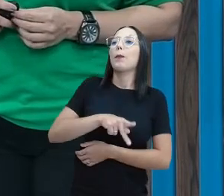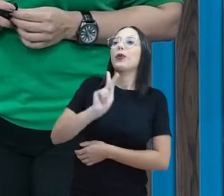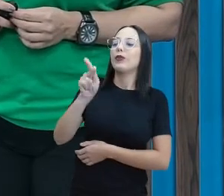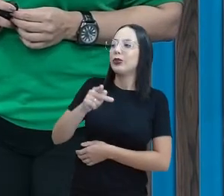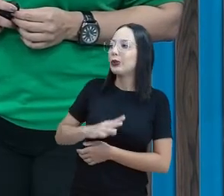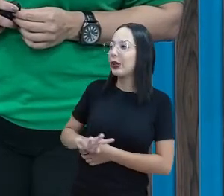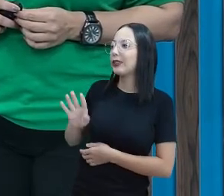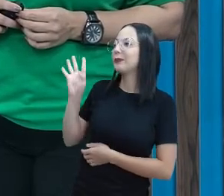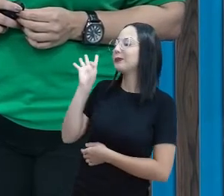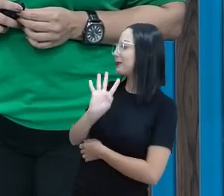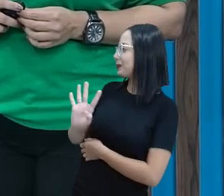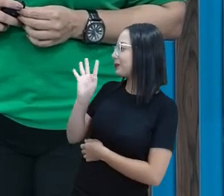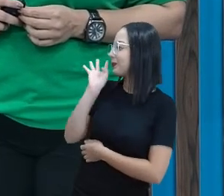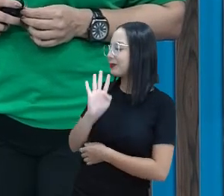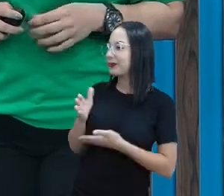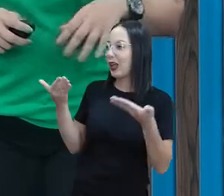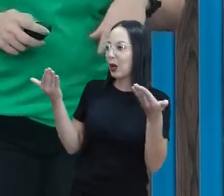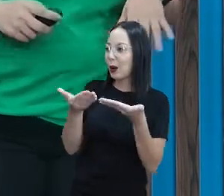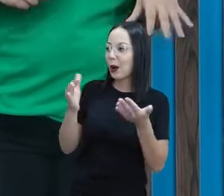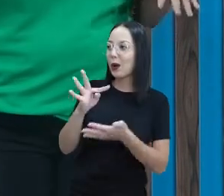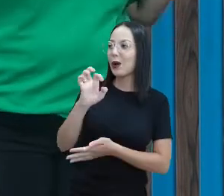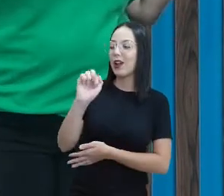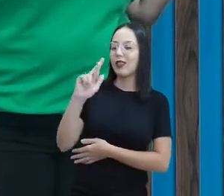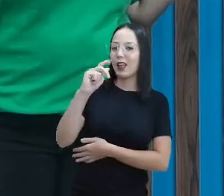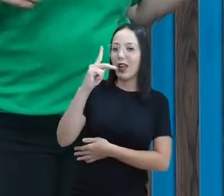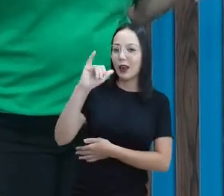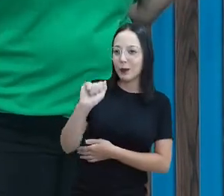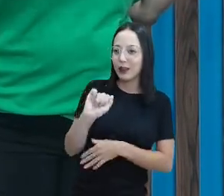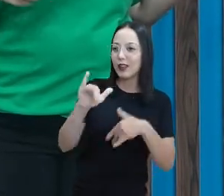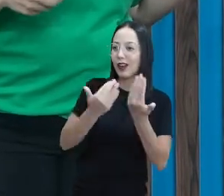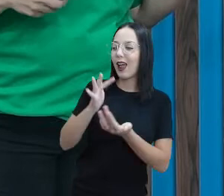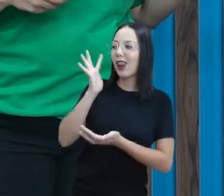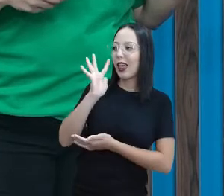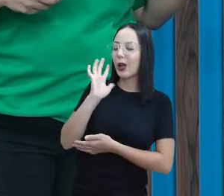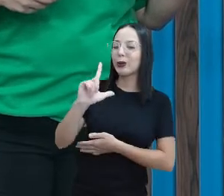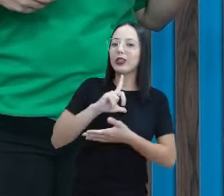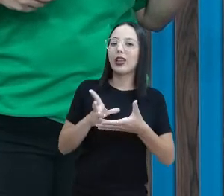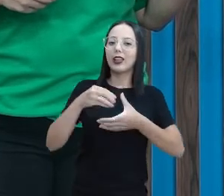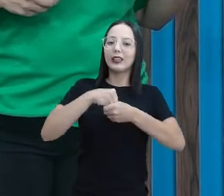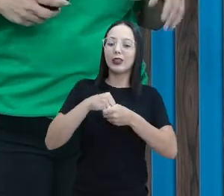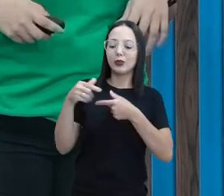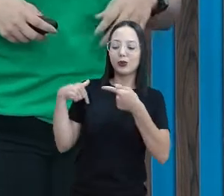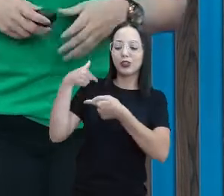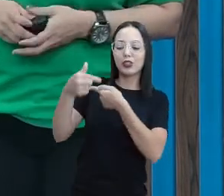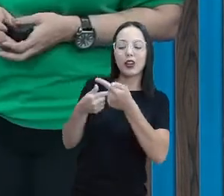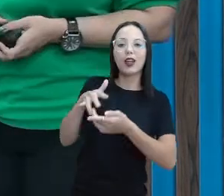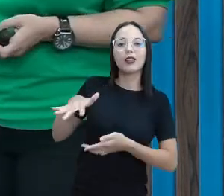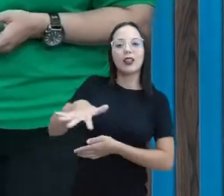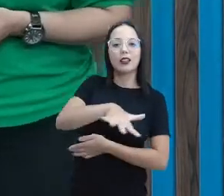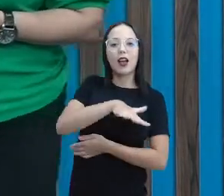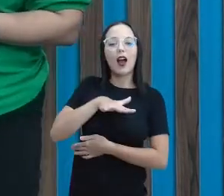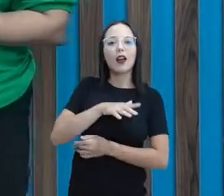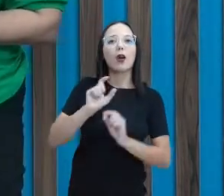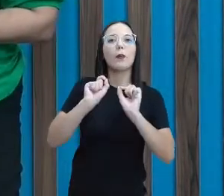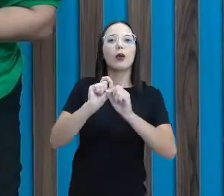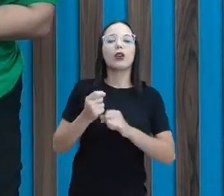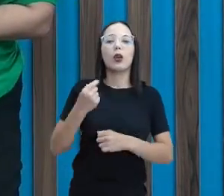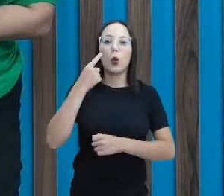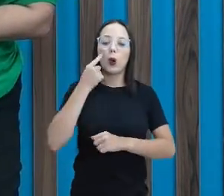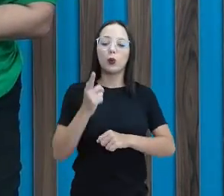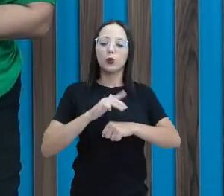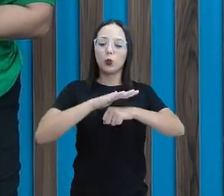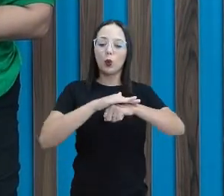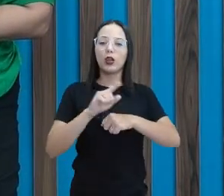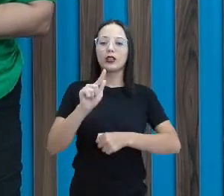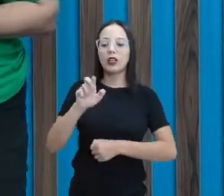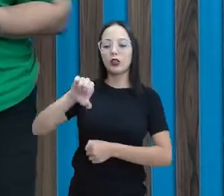essa parte aí da terapia gênica, esse potencial que existe, né, na engenharia genética, tanto para doenças com